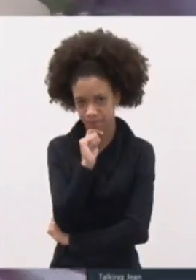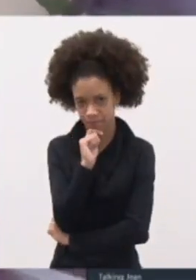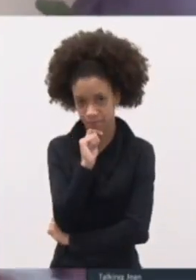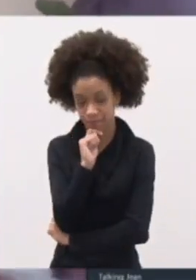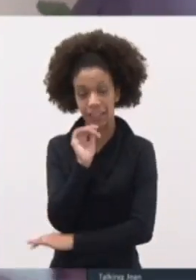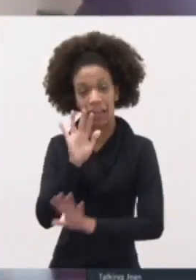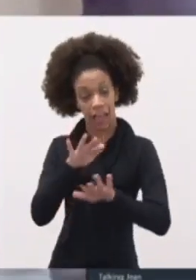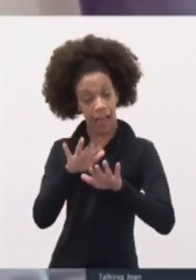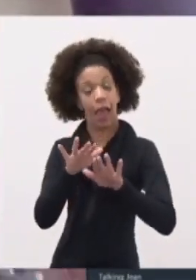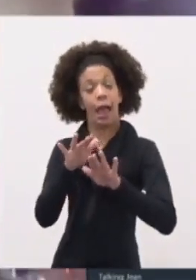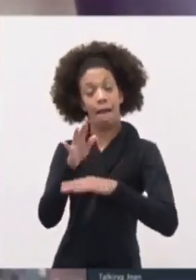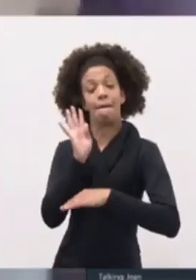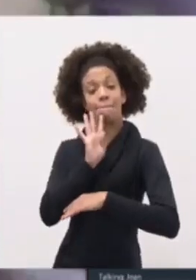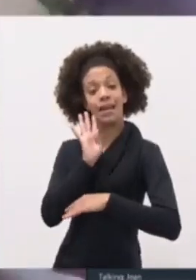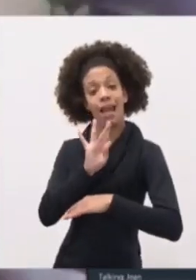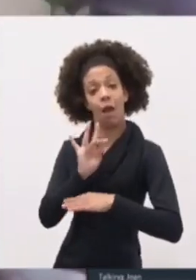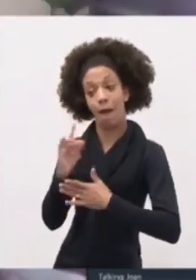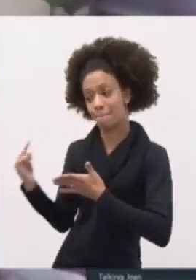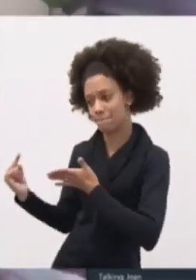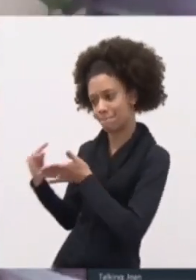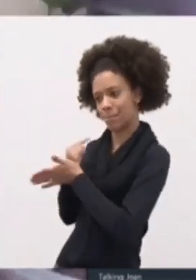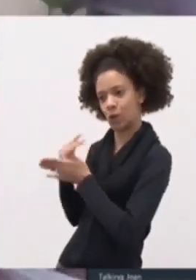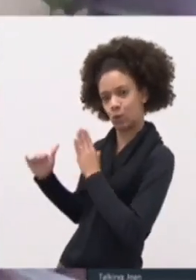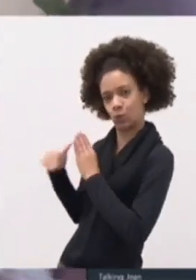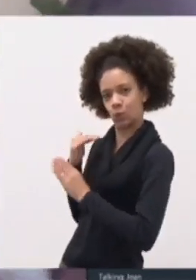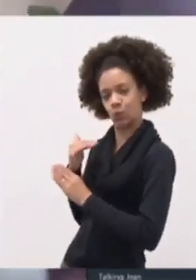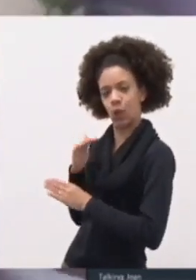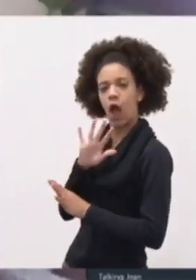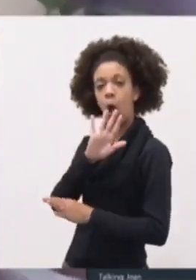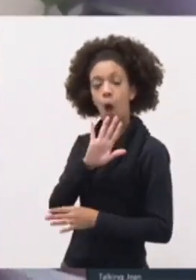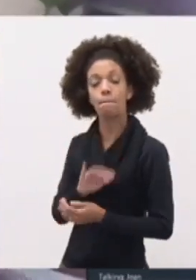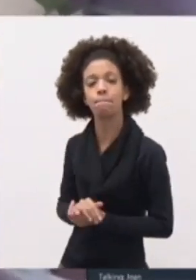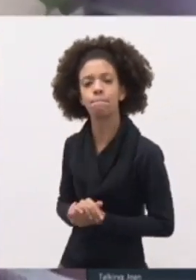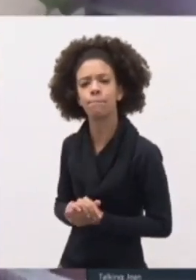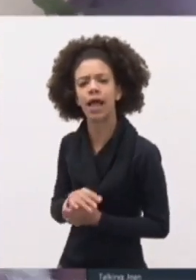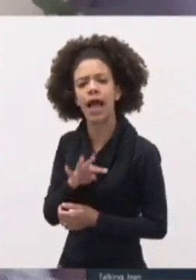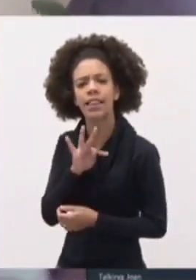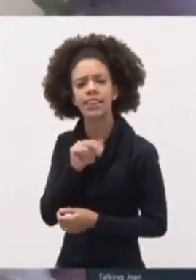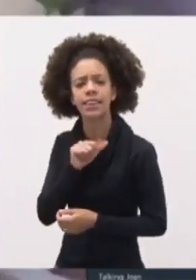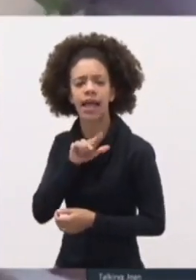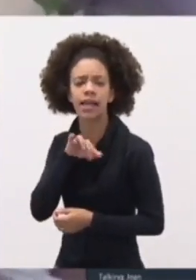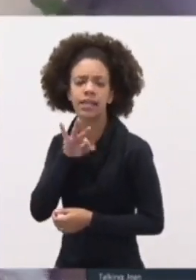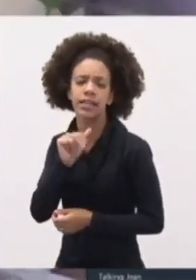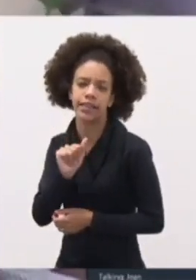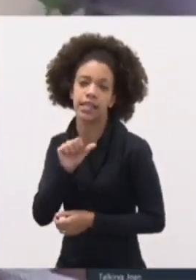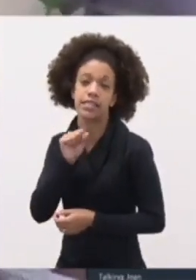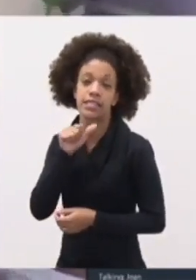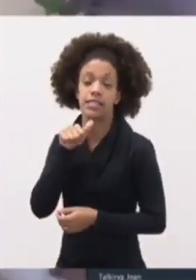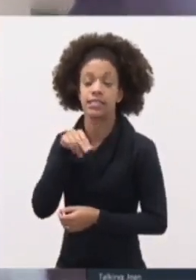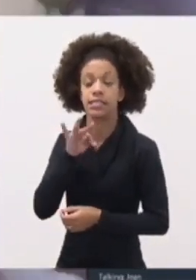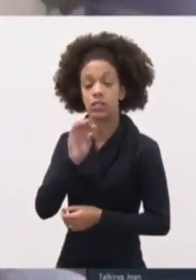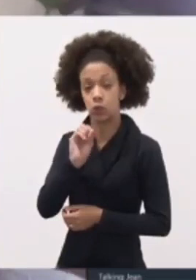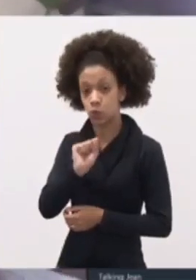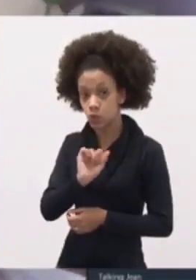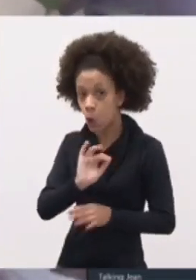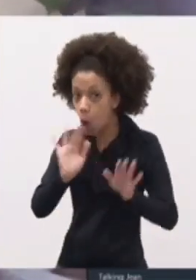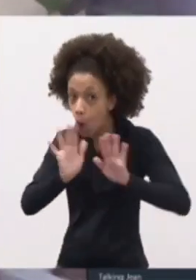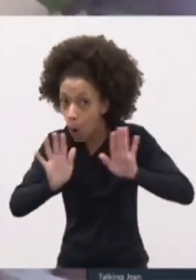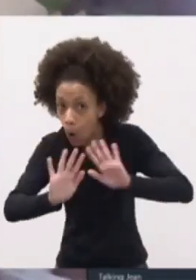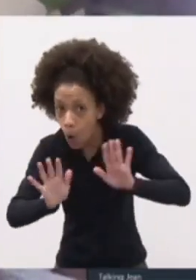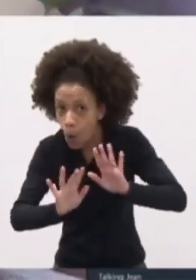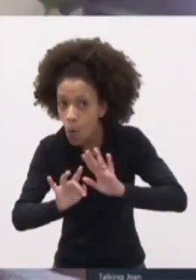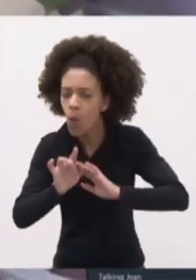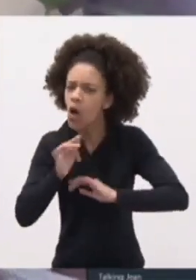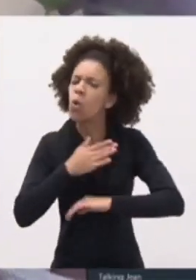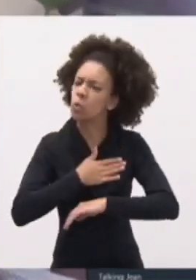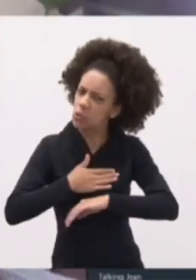Ah, bacana, ó, já chegou uma pergunta aqui. Tem uma pergunta da Thalita Santos. Oi, gostei muito da